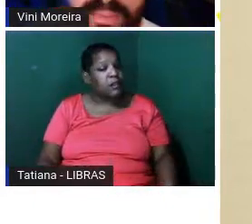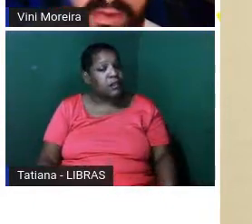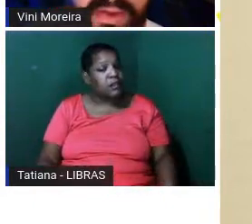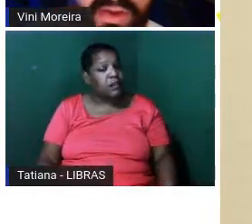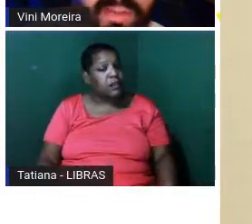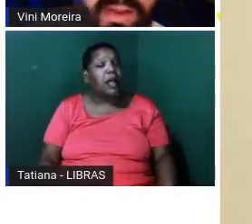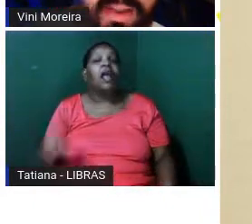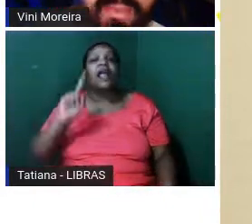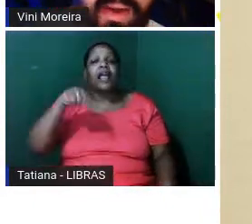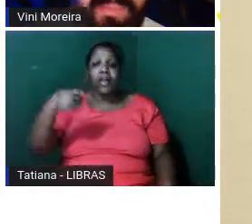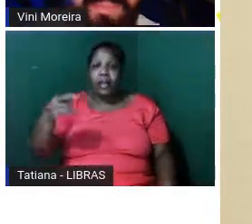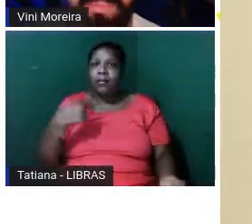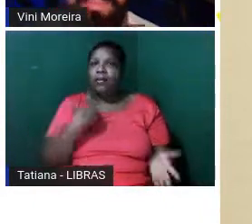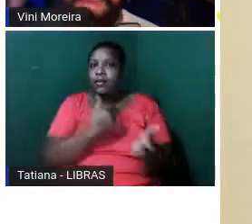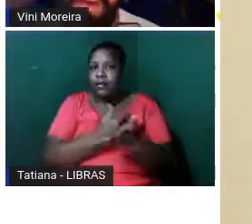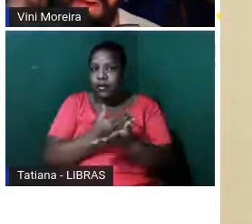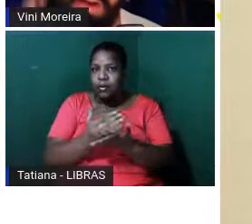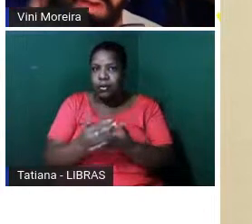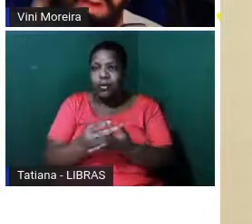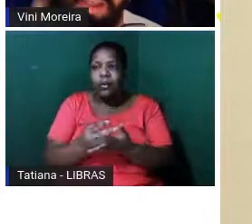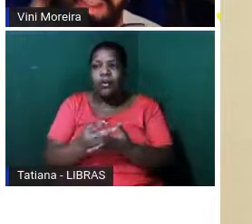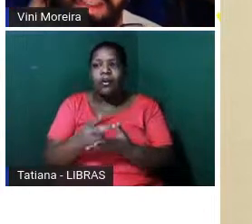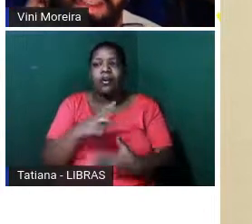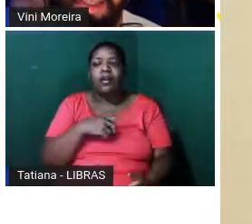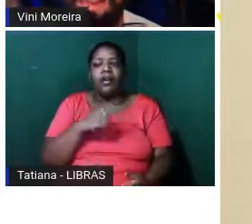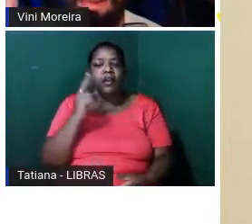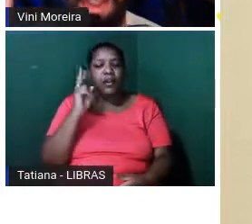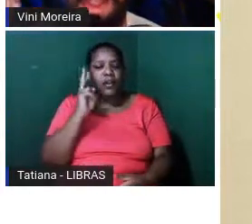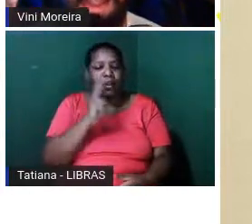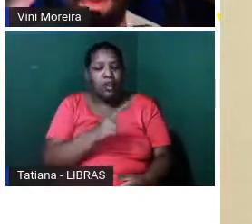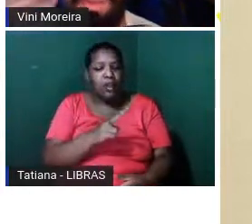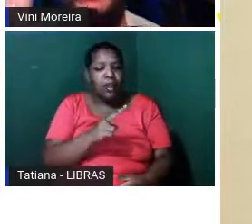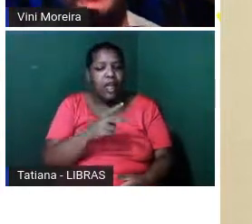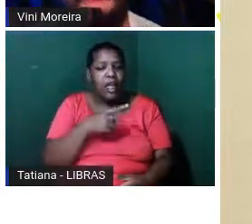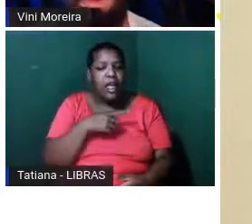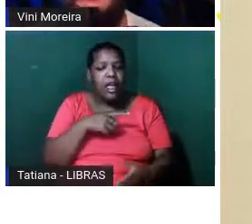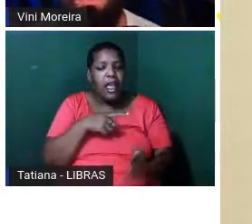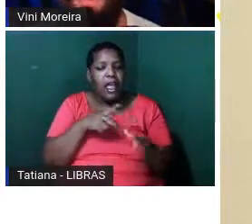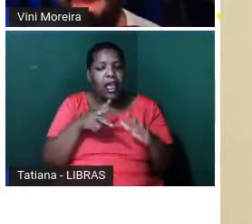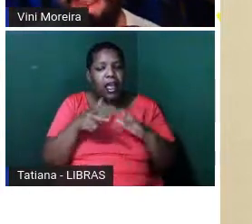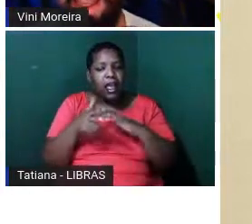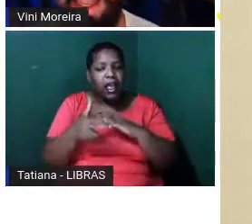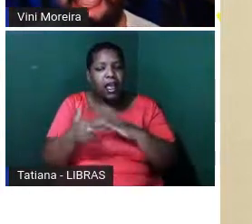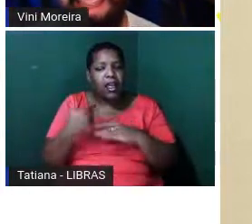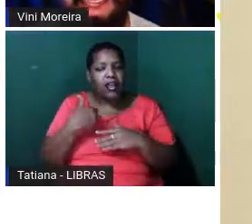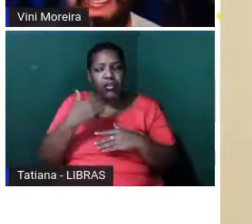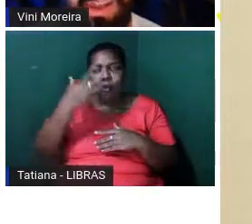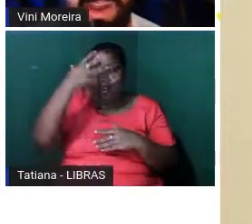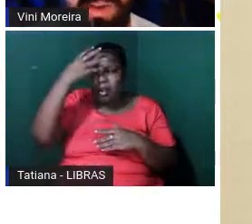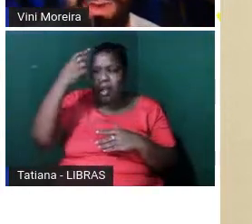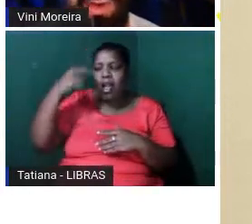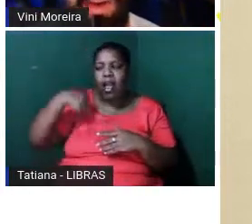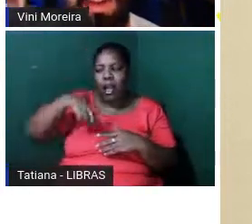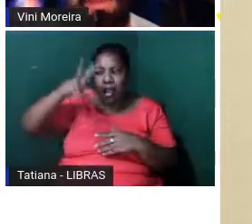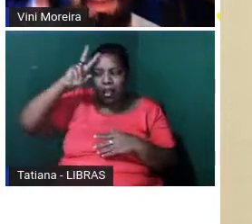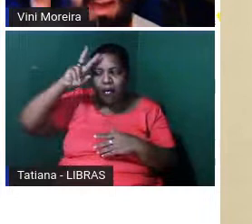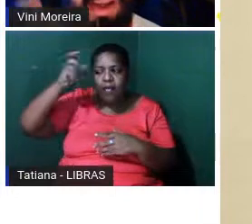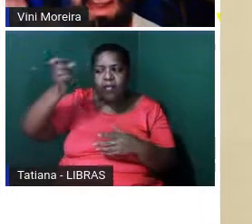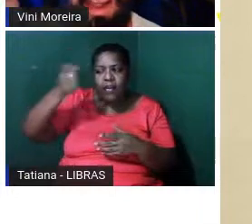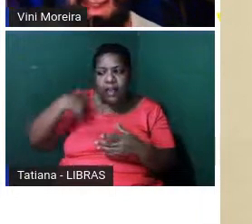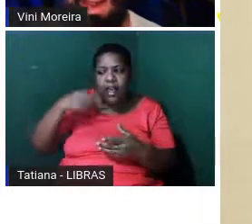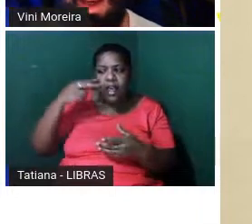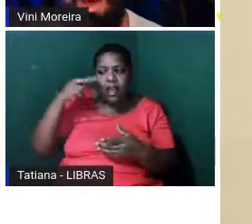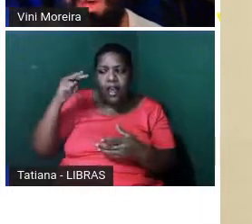e depois que a gente começa a ver o que editar a gente começa a desmistificar essa edição a gente